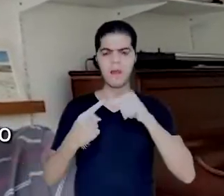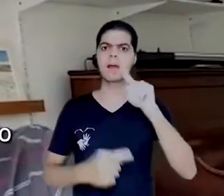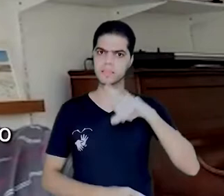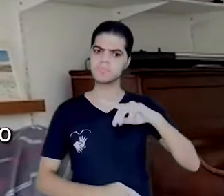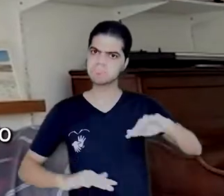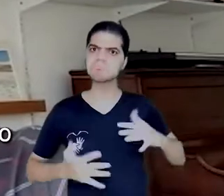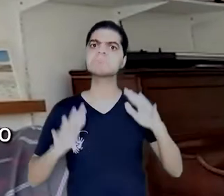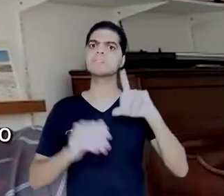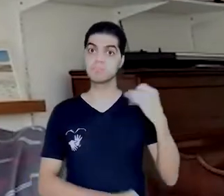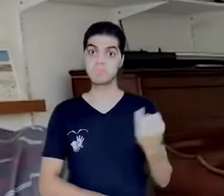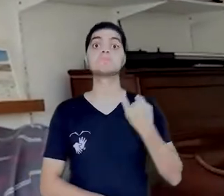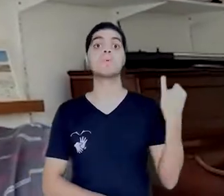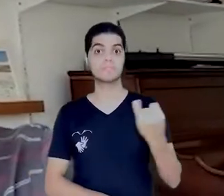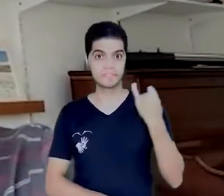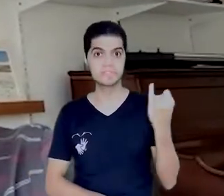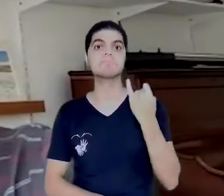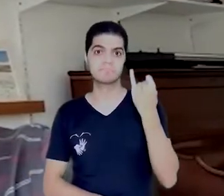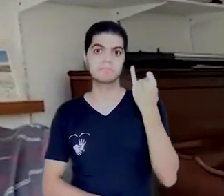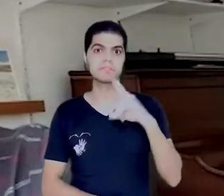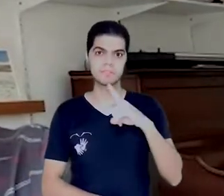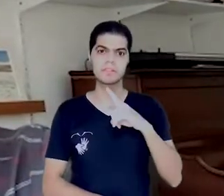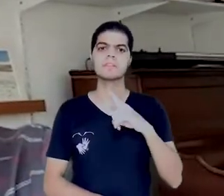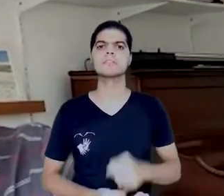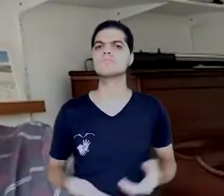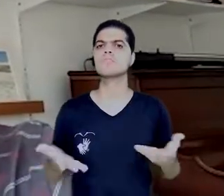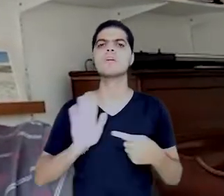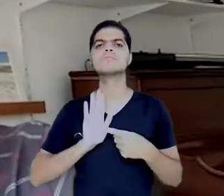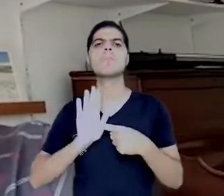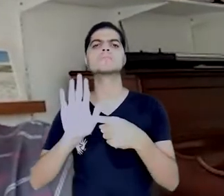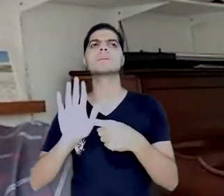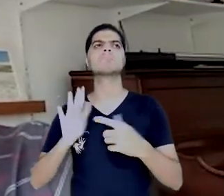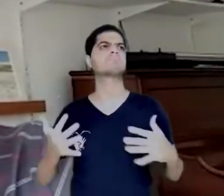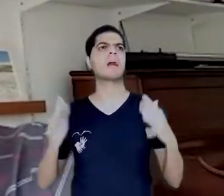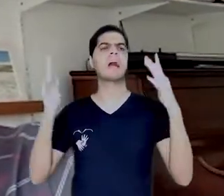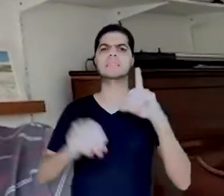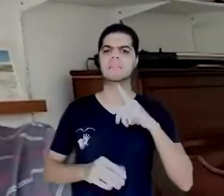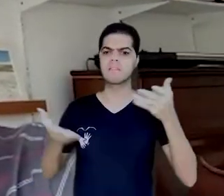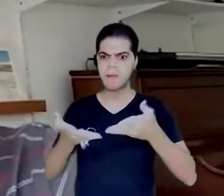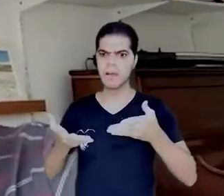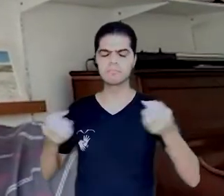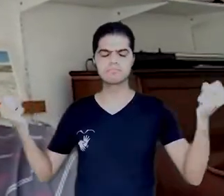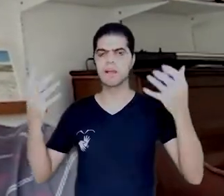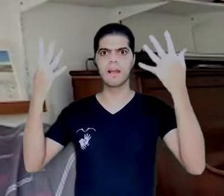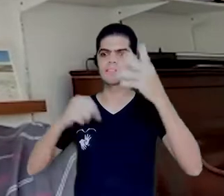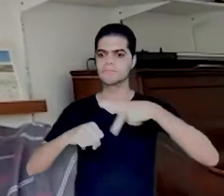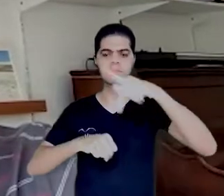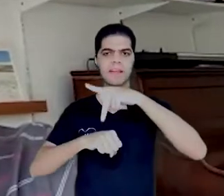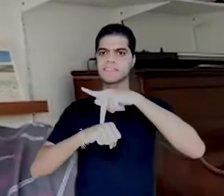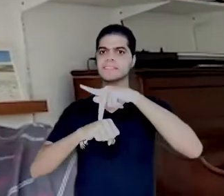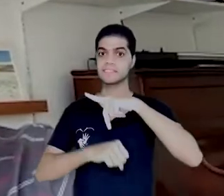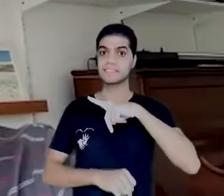é extremamente importante. Ele traz à luz a riqueza dessa nação, a